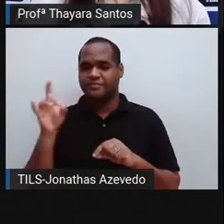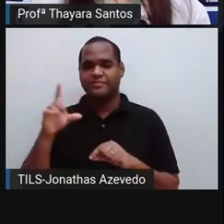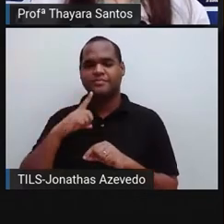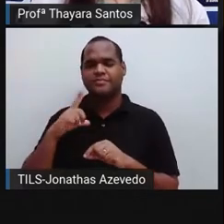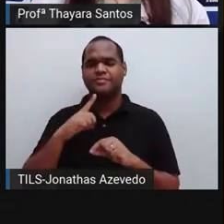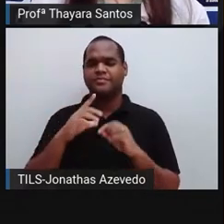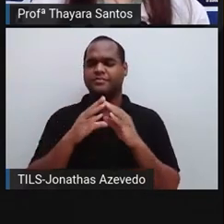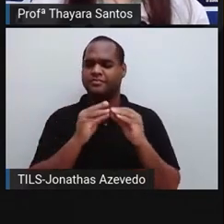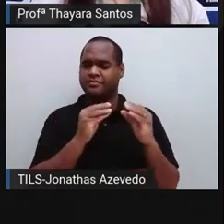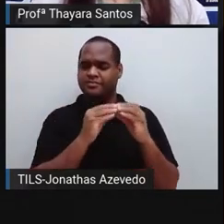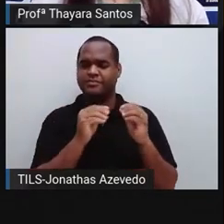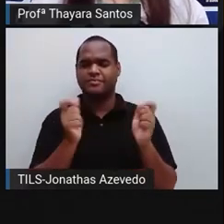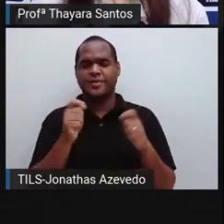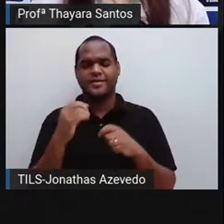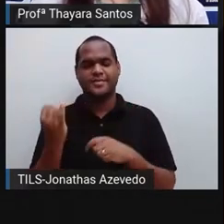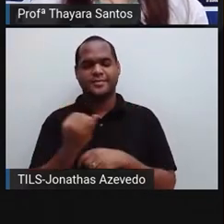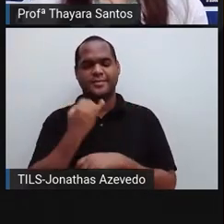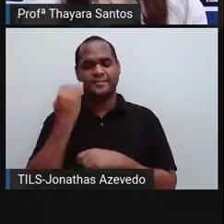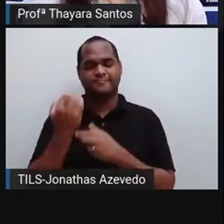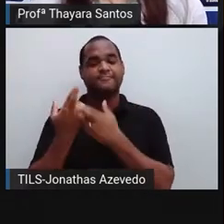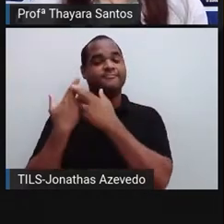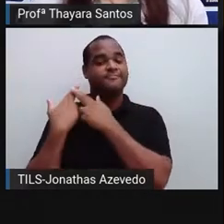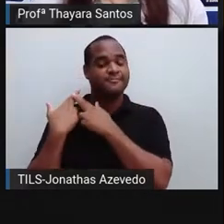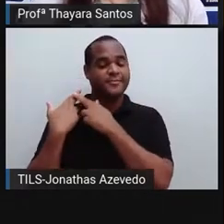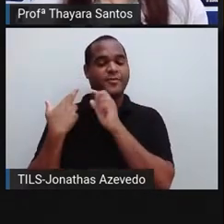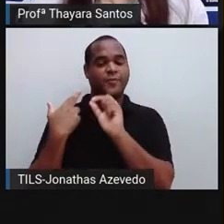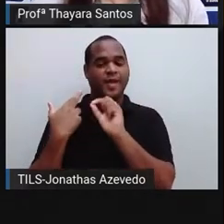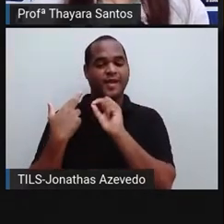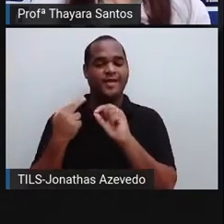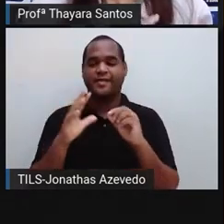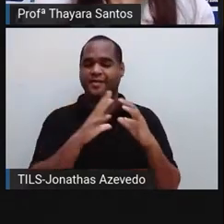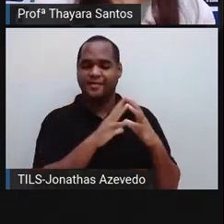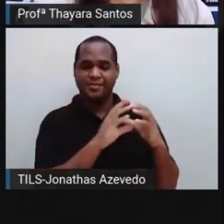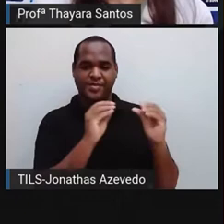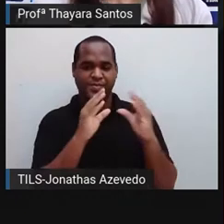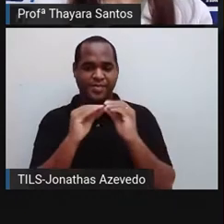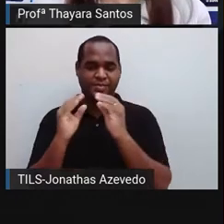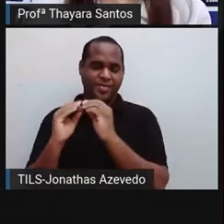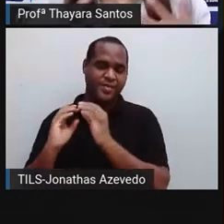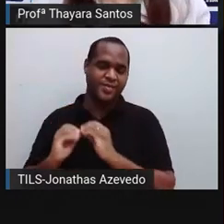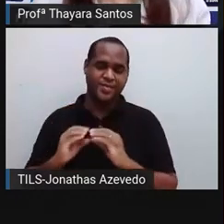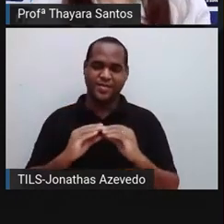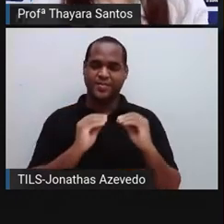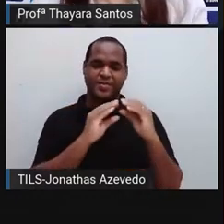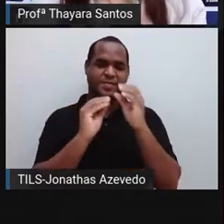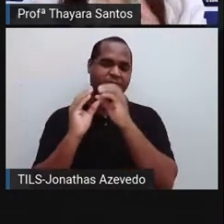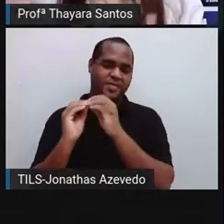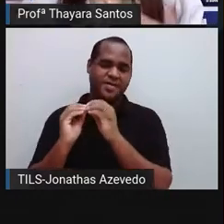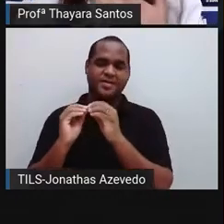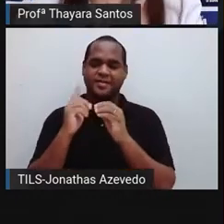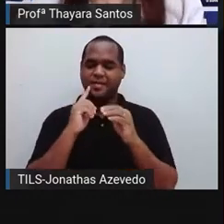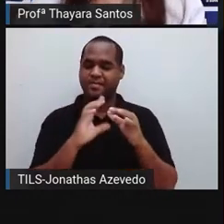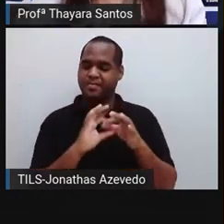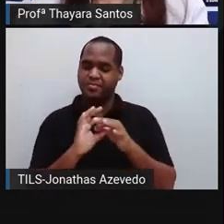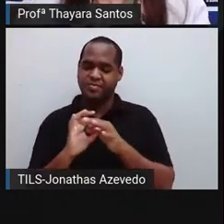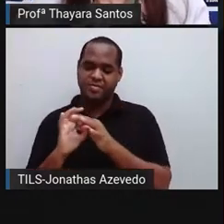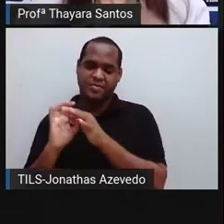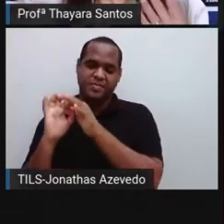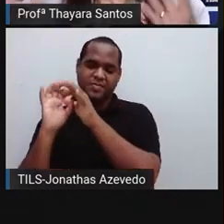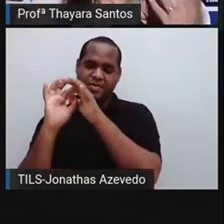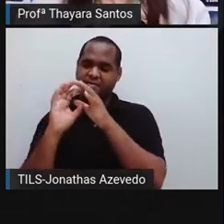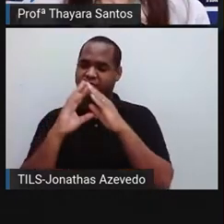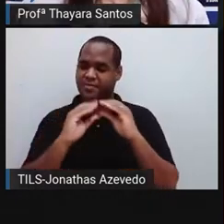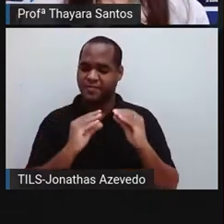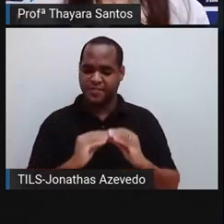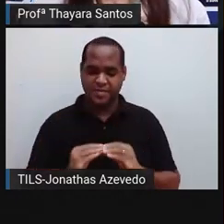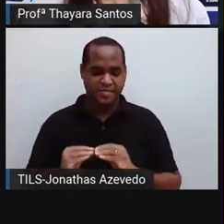decompositores, eles são responsáveis por realizar o processo de decomposição ou a ciclagem de nutrientes. Então, o que é